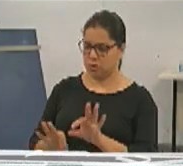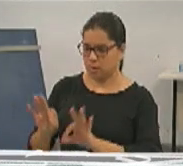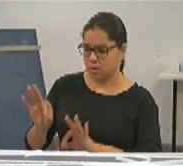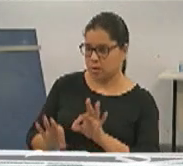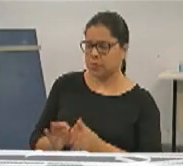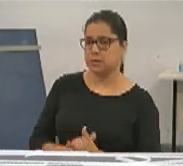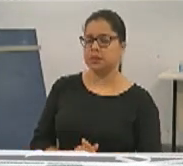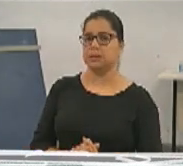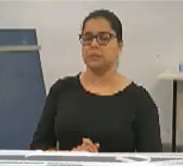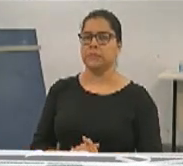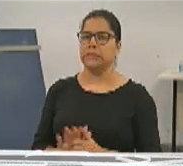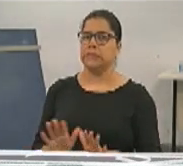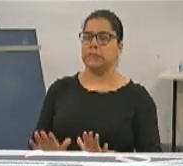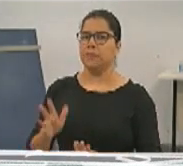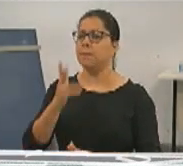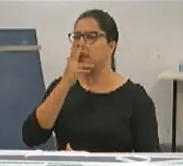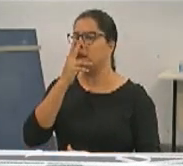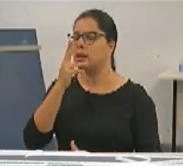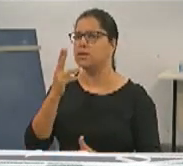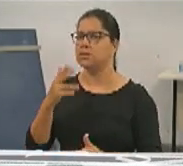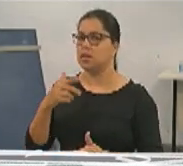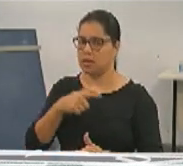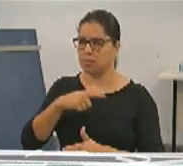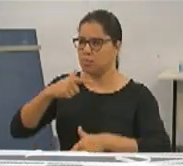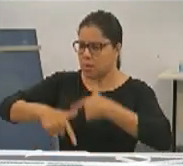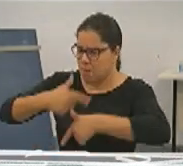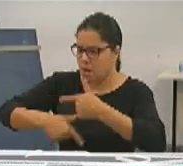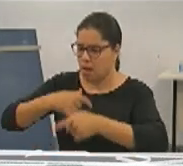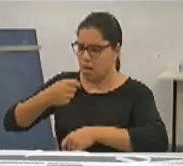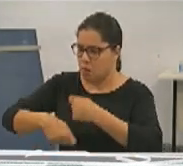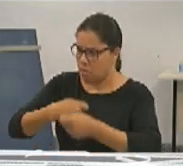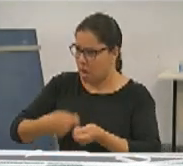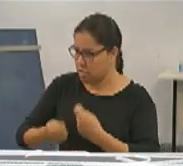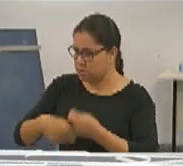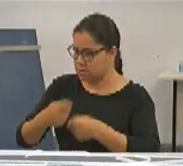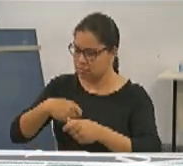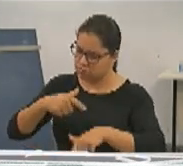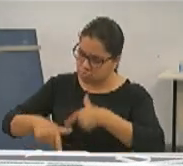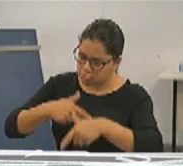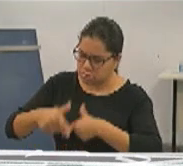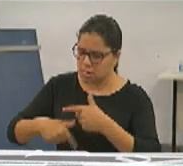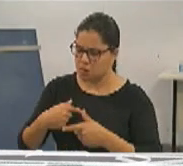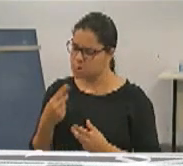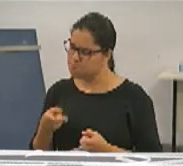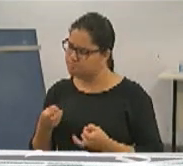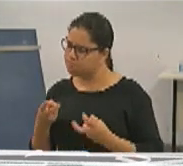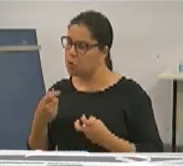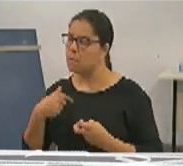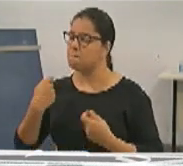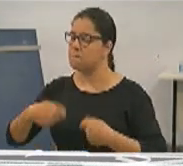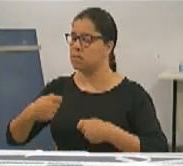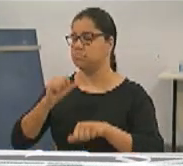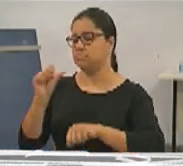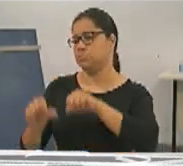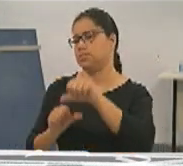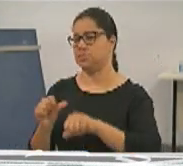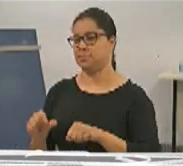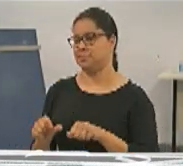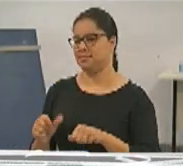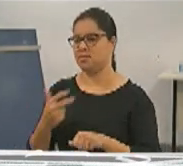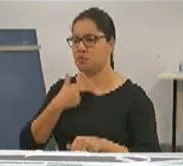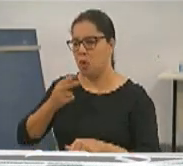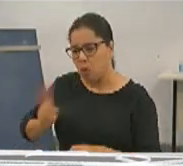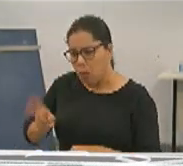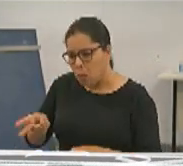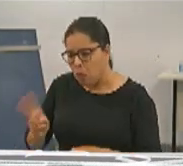a gente começou a ter um outro olhar, né, em relação ao que a universidade realmente precisa e qual é o modelo de gestão mais adequado, né? E nós